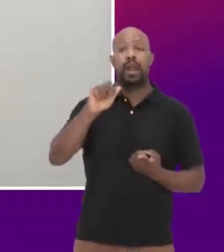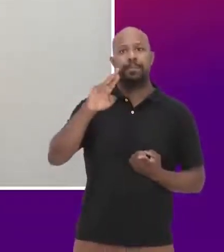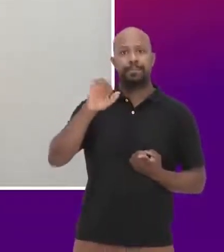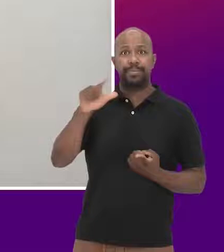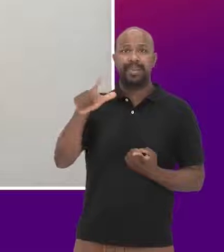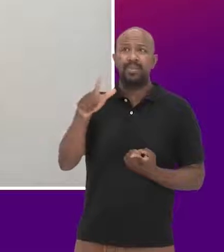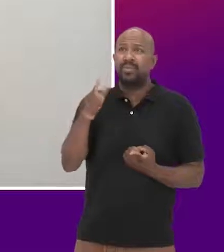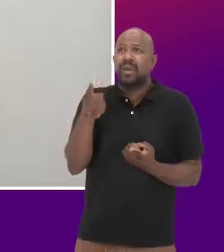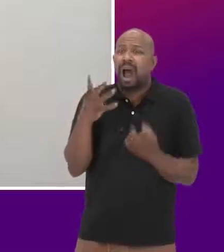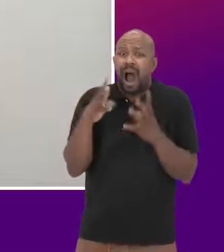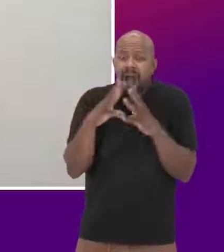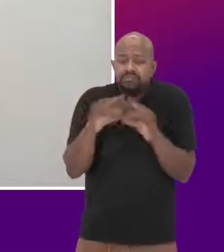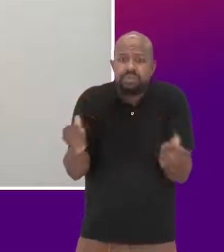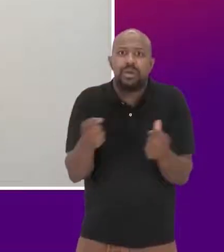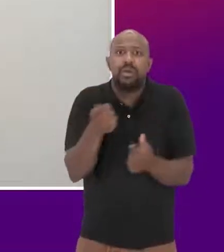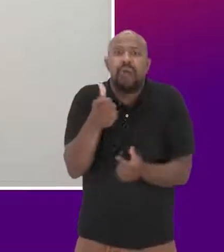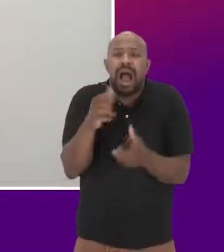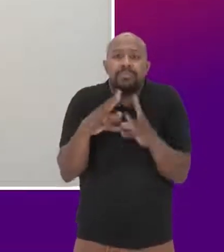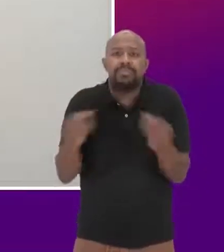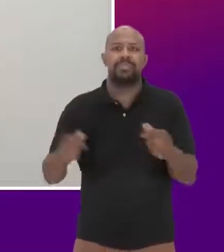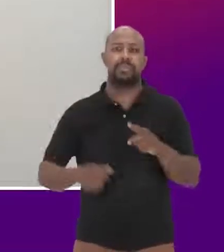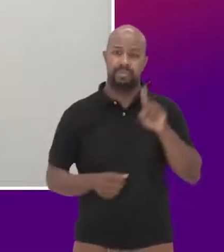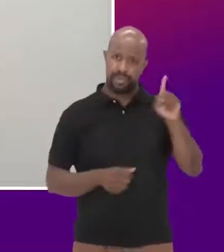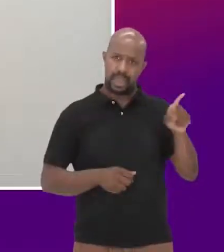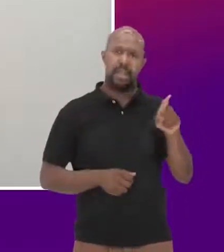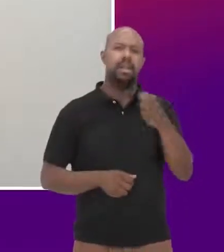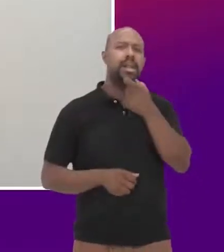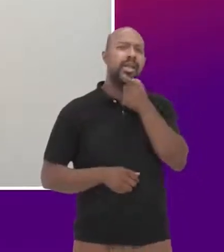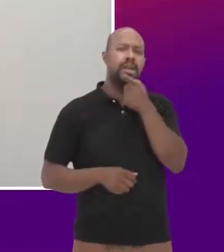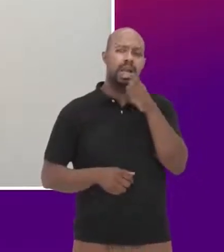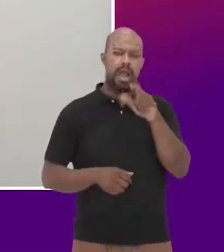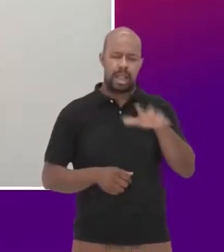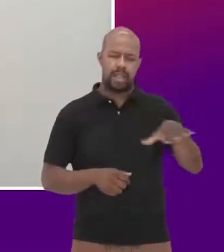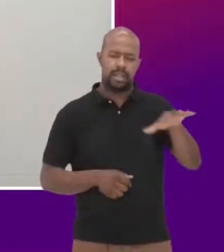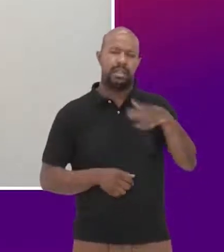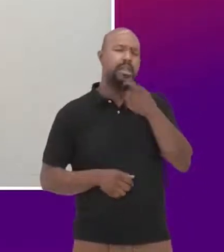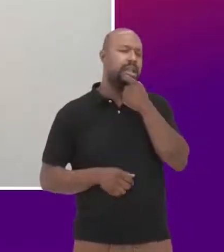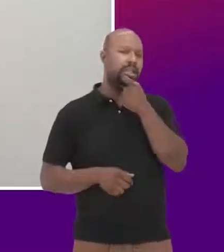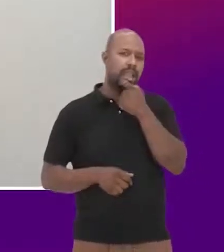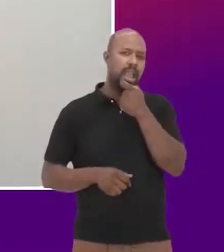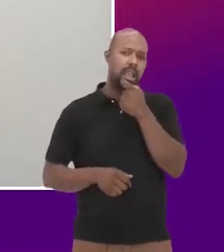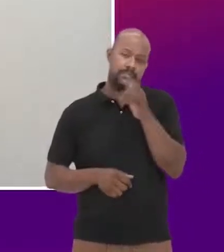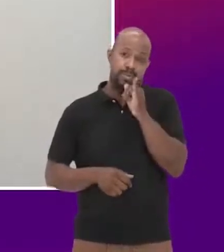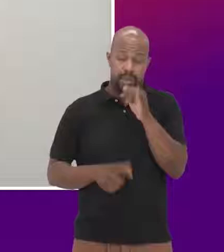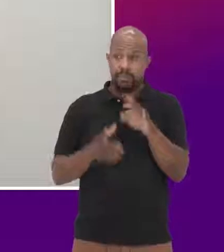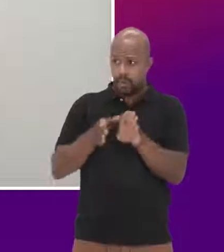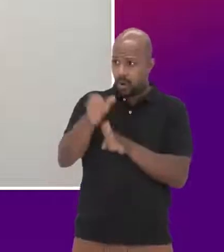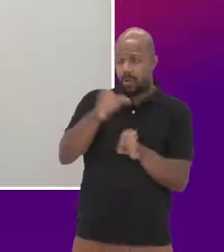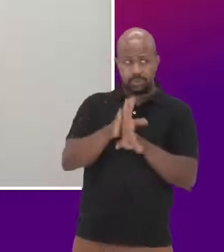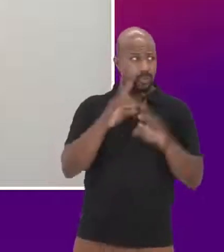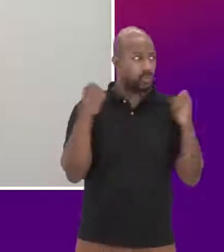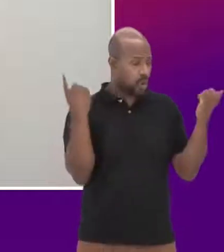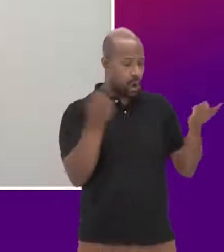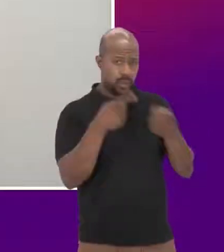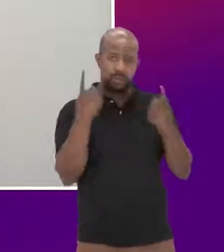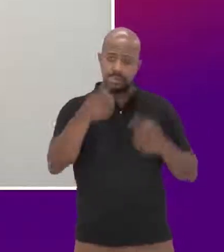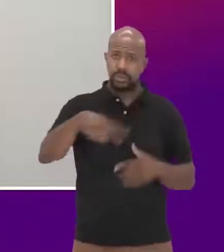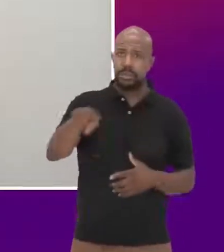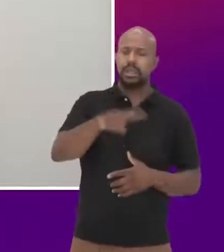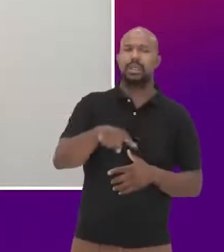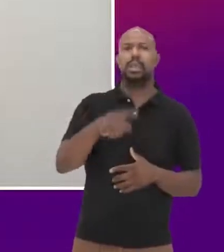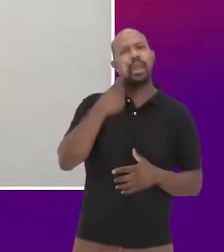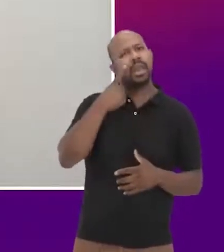praticamente desapareceram. Na Inglaterra, por exemplo, eu recomendo a todos vocês